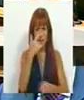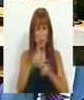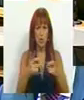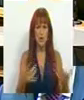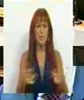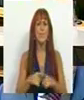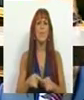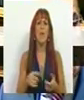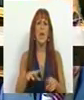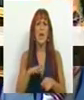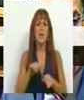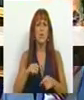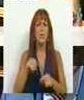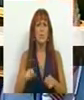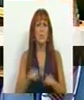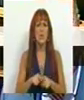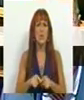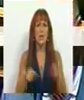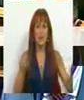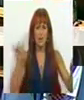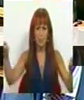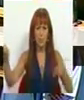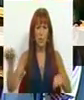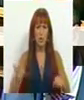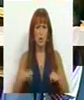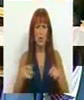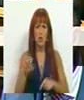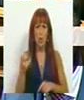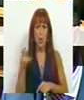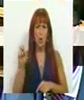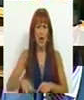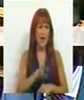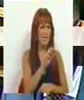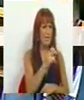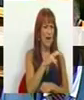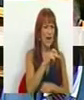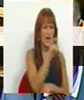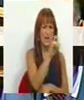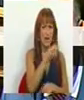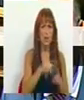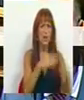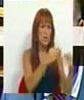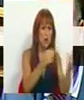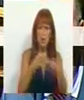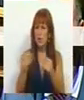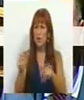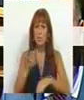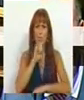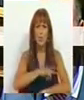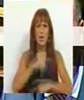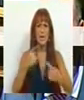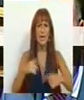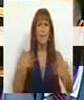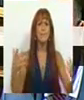Esta situação dos concelhos, nomeadamente das pontas, nomeadamente dos concelhos de Orém e de Ferreira de Zêzere, também já está em parte resolvida com a